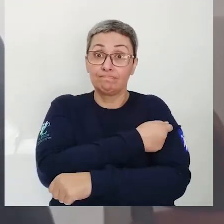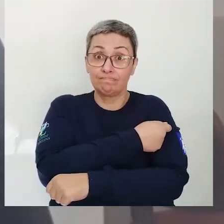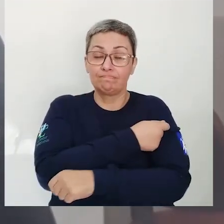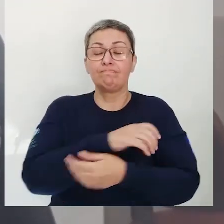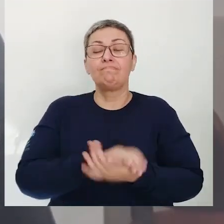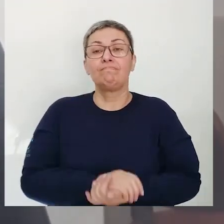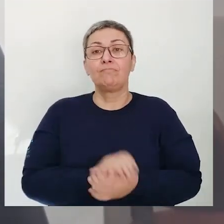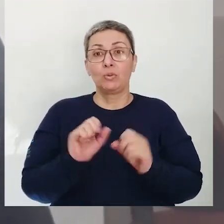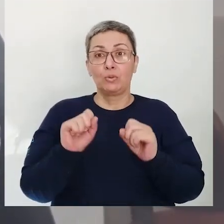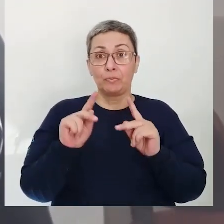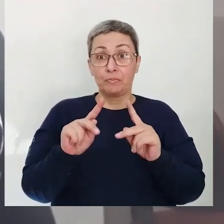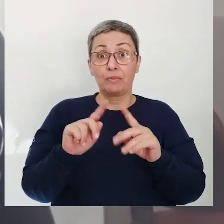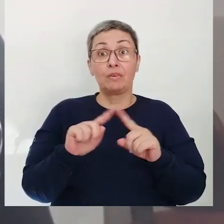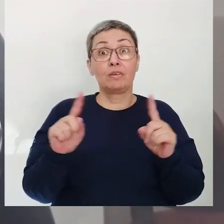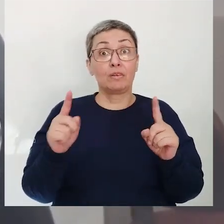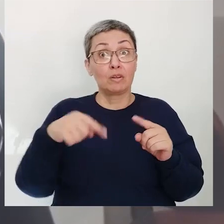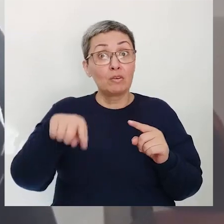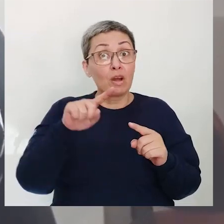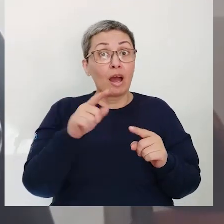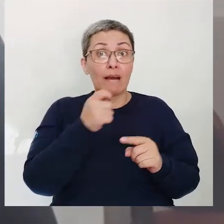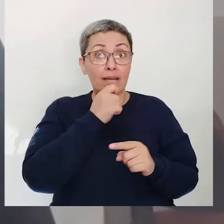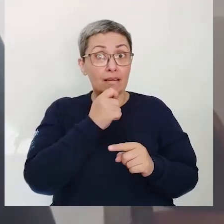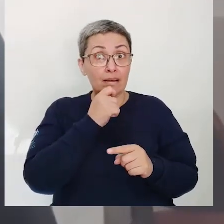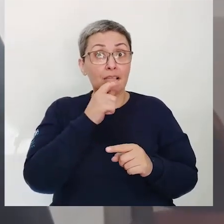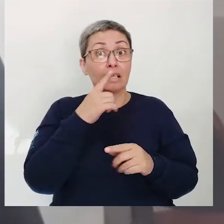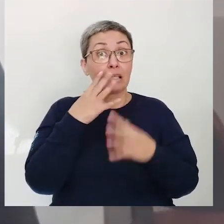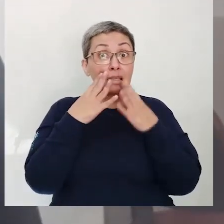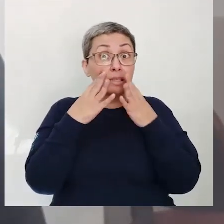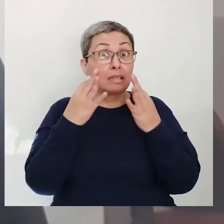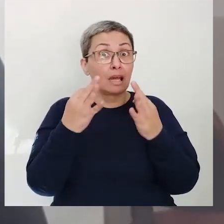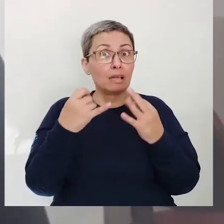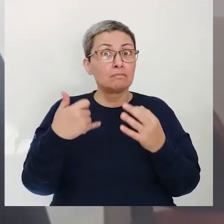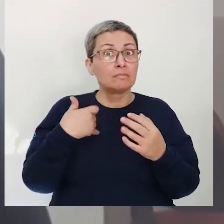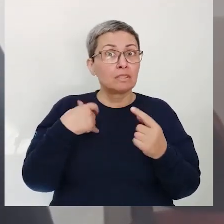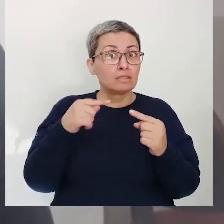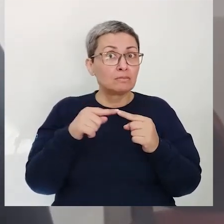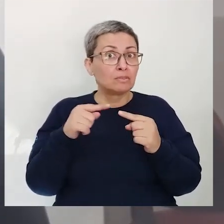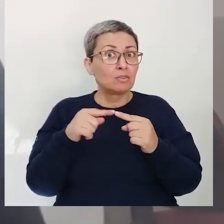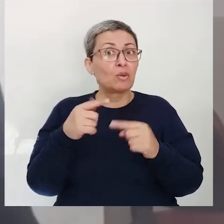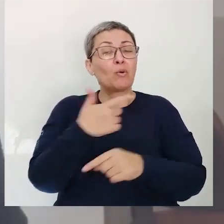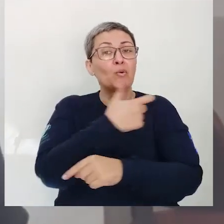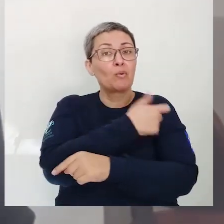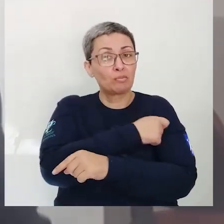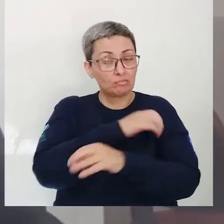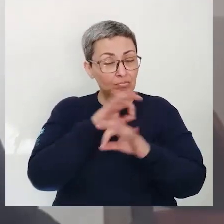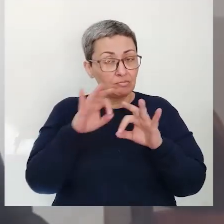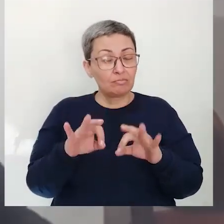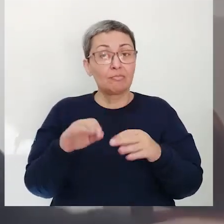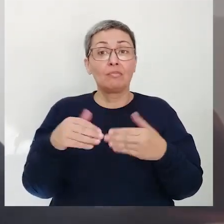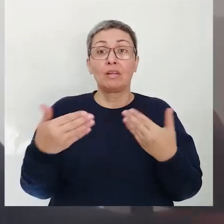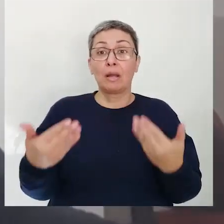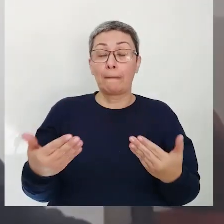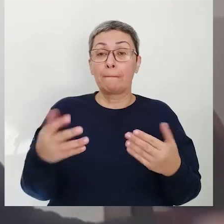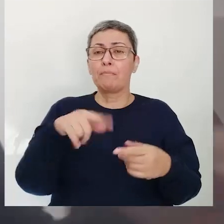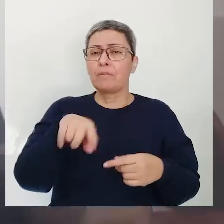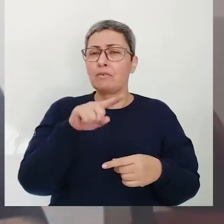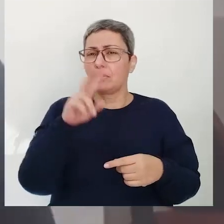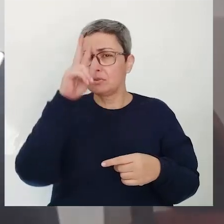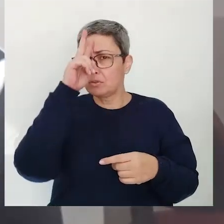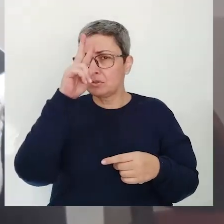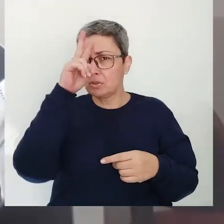vacina, ok? Então, você que ainda não tomou, fique atento para você tomar, certo? Bom,